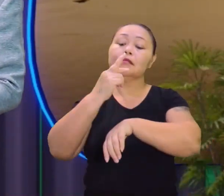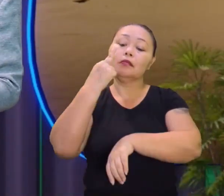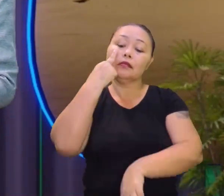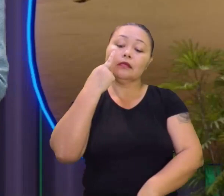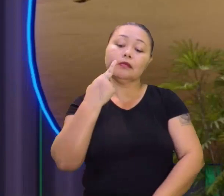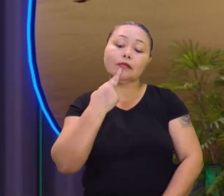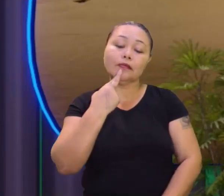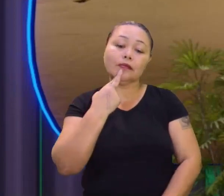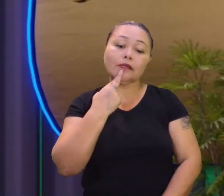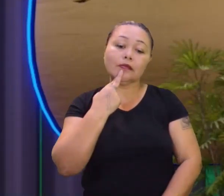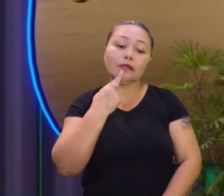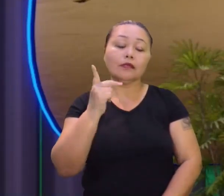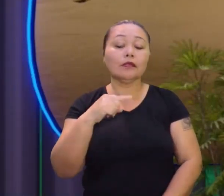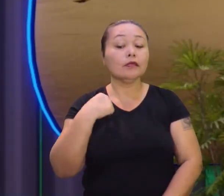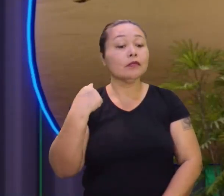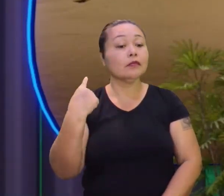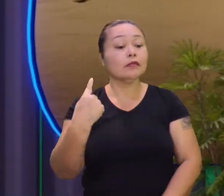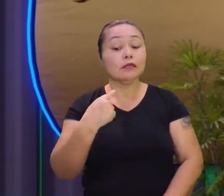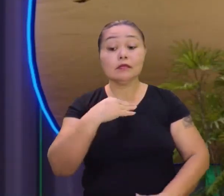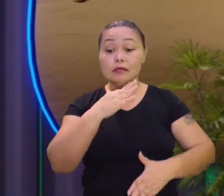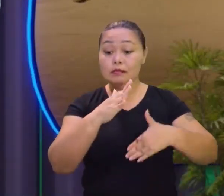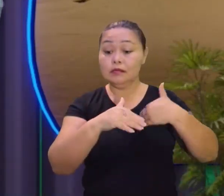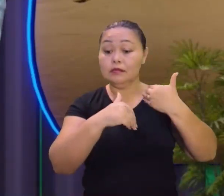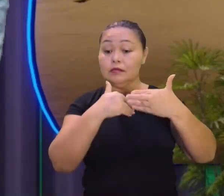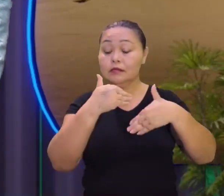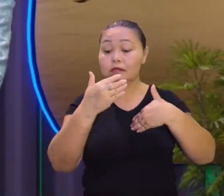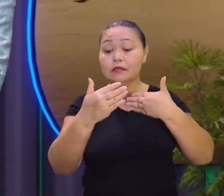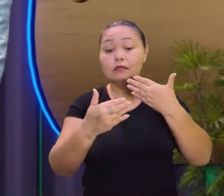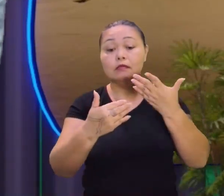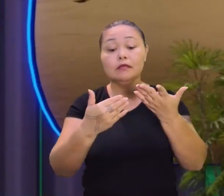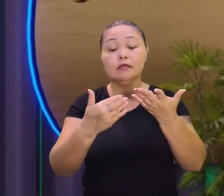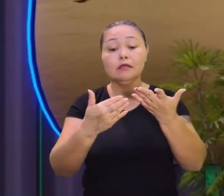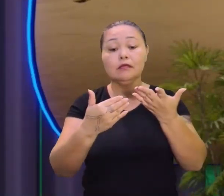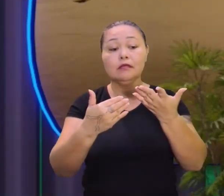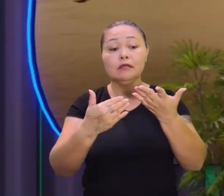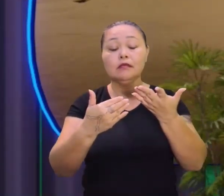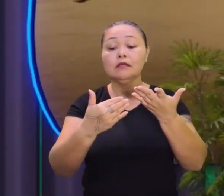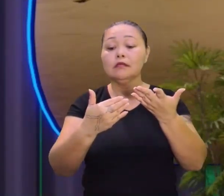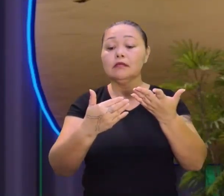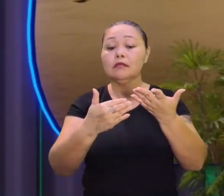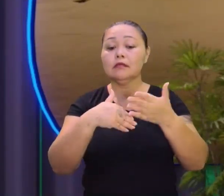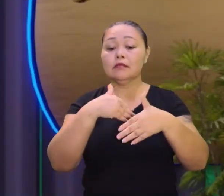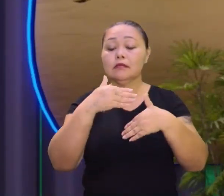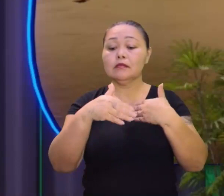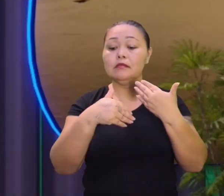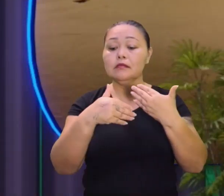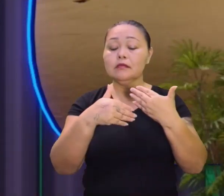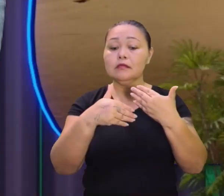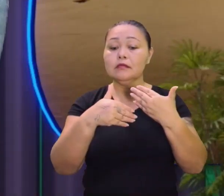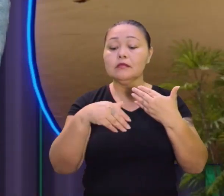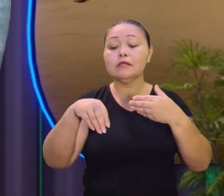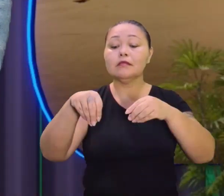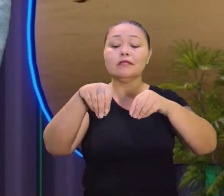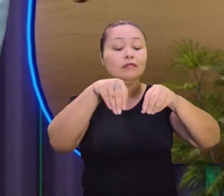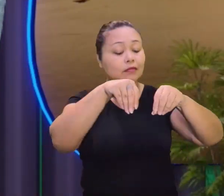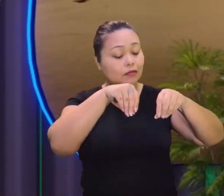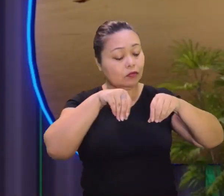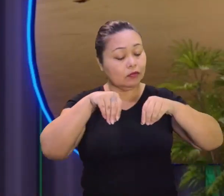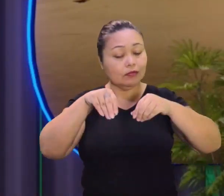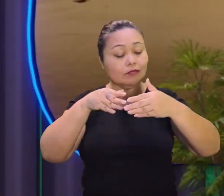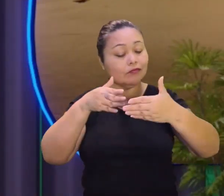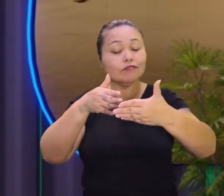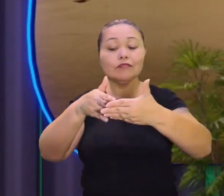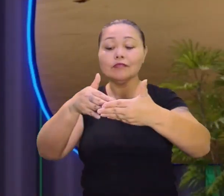Rondônia. É isso aí, e a gente está vendo a evolução, né, da própria evolução do território,